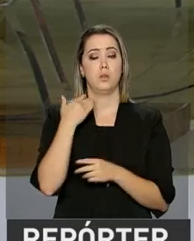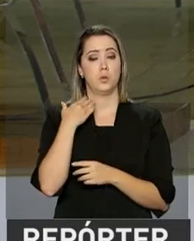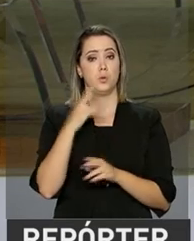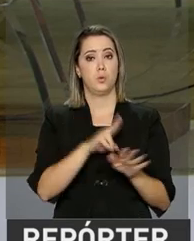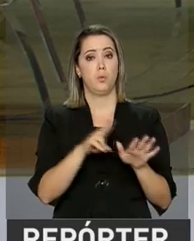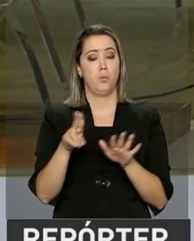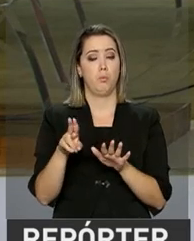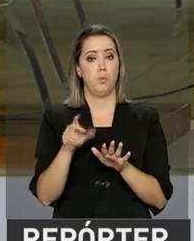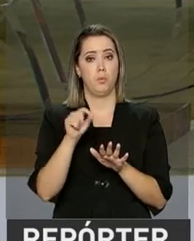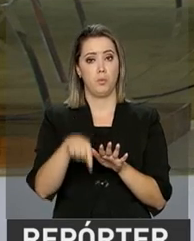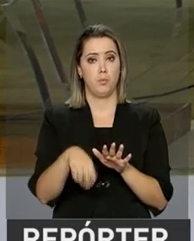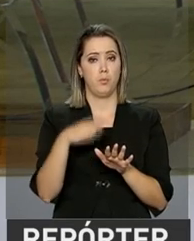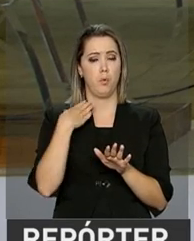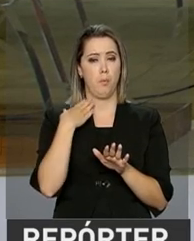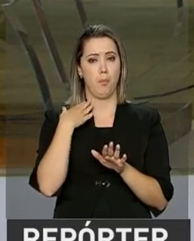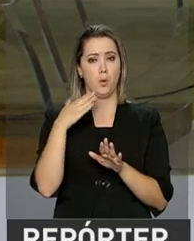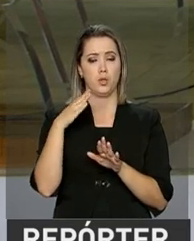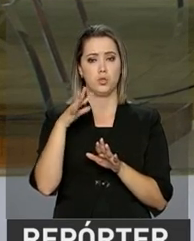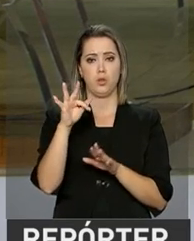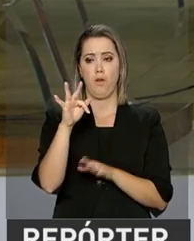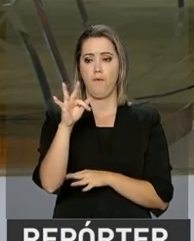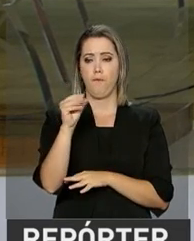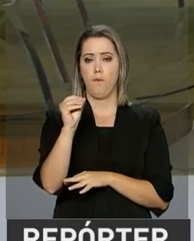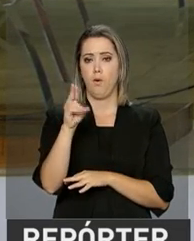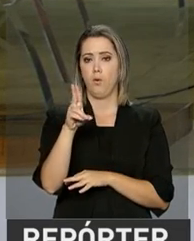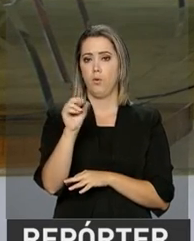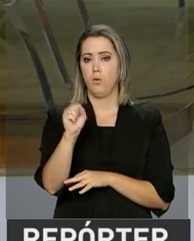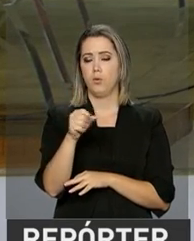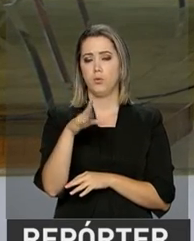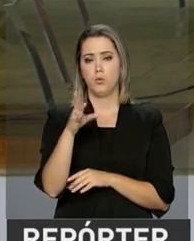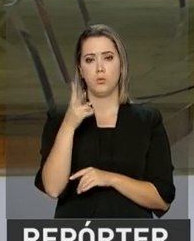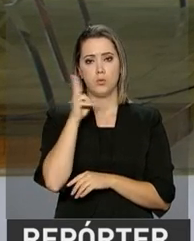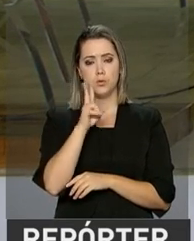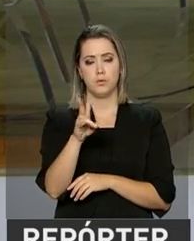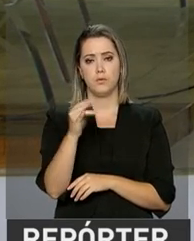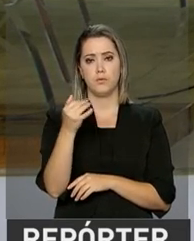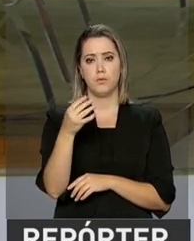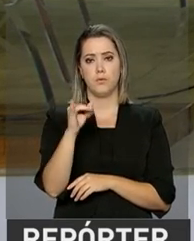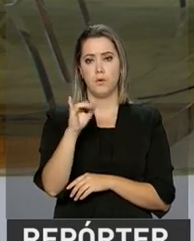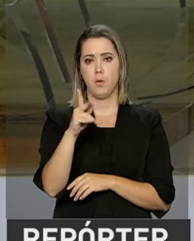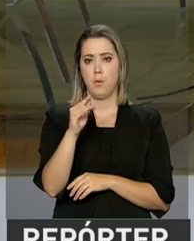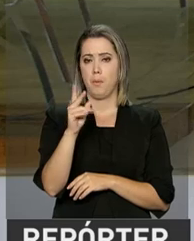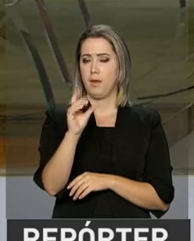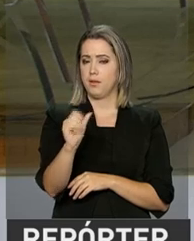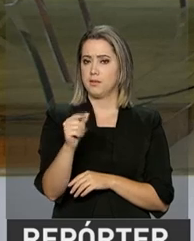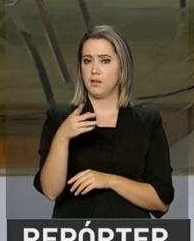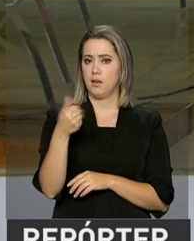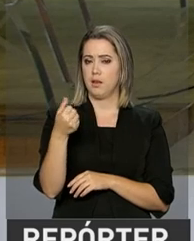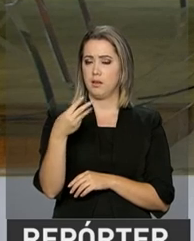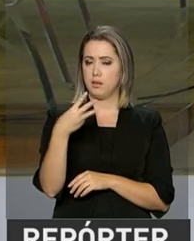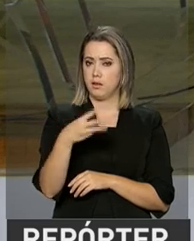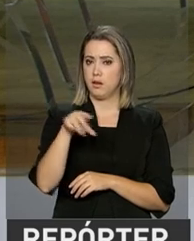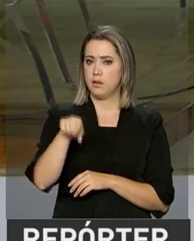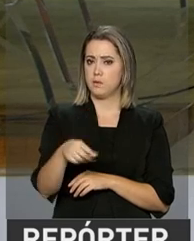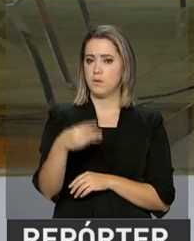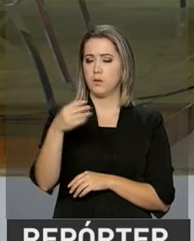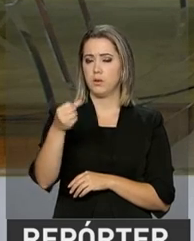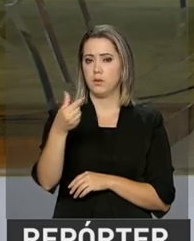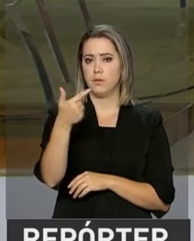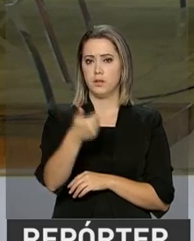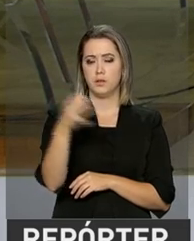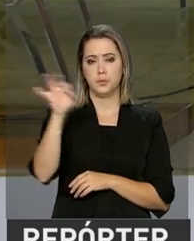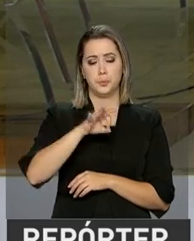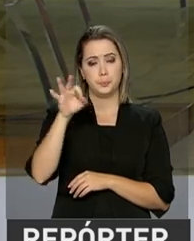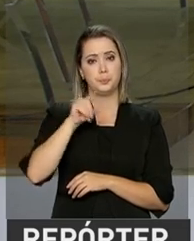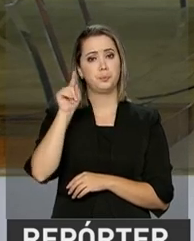o IPCA no fim deste ano fechará em 3,92 por. caso Realmente isso se